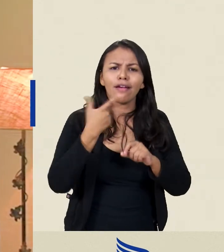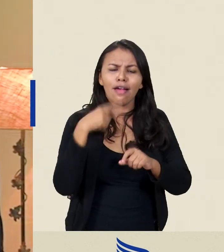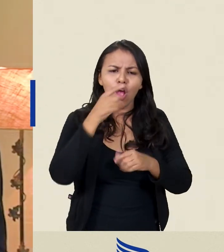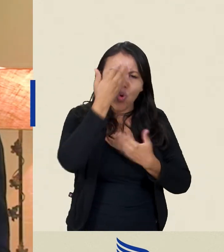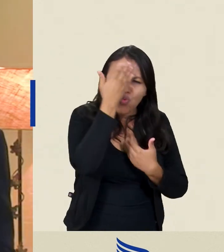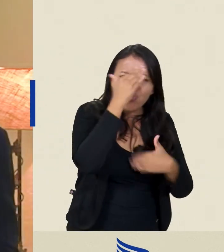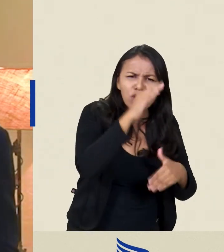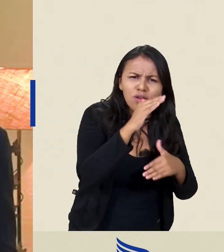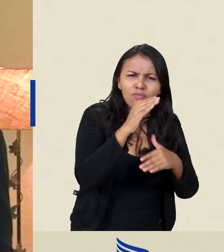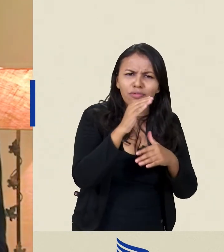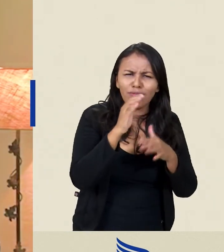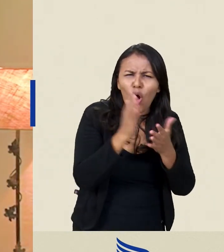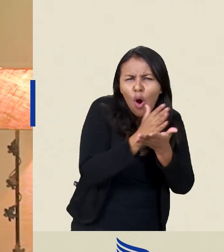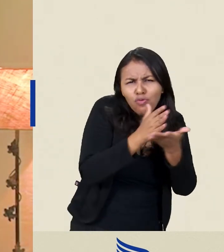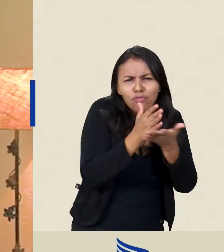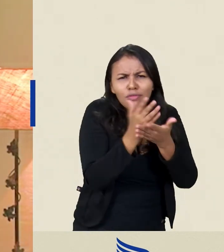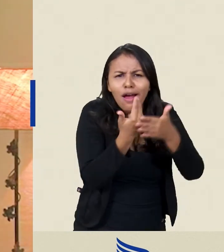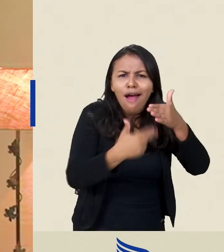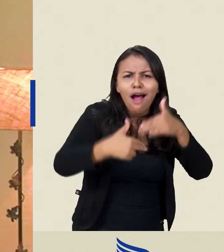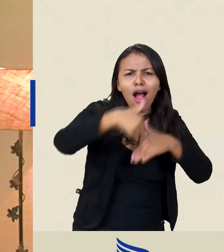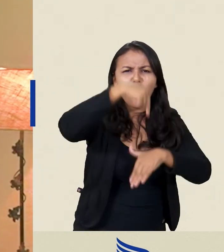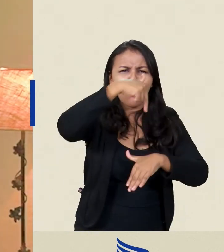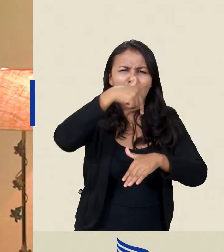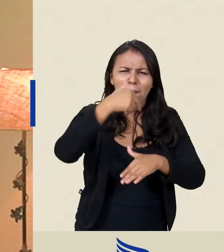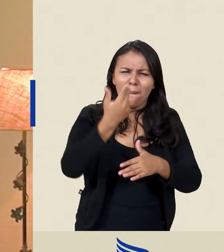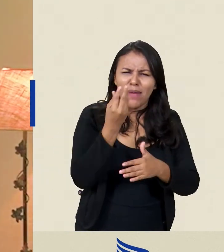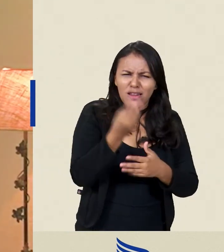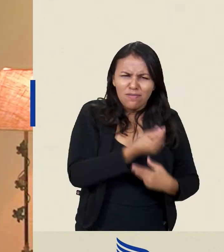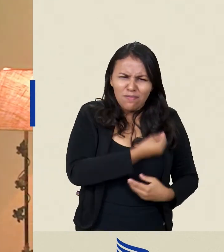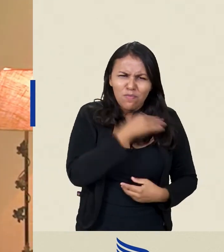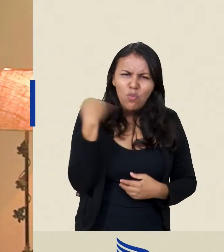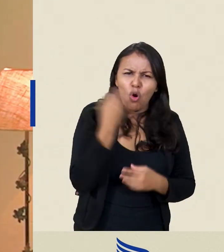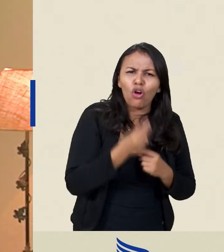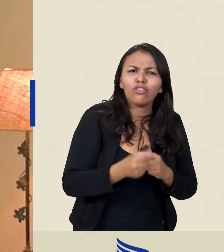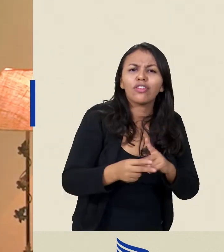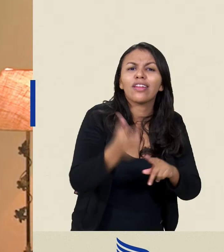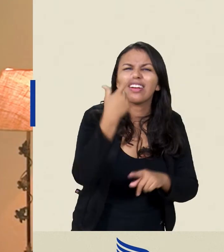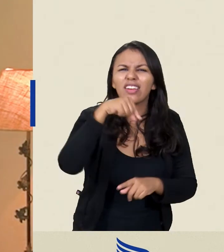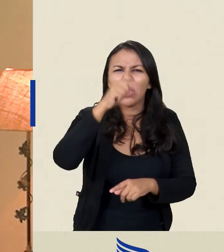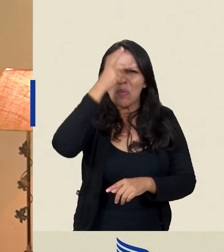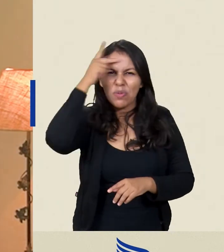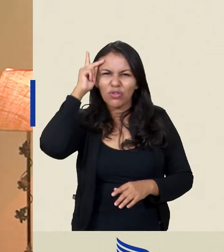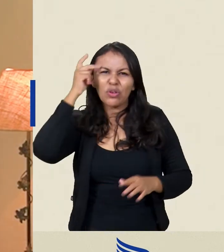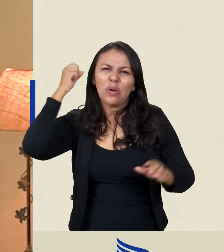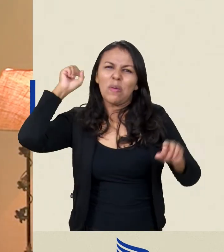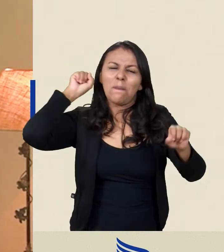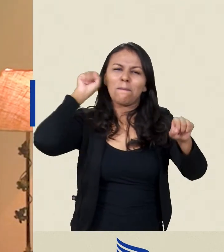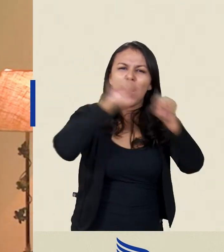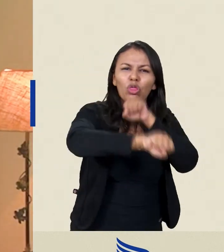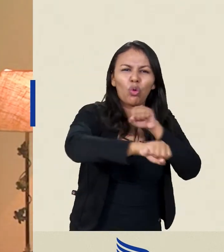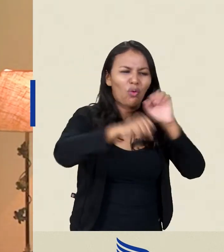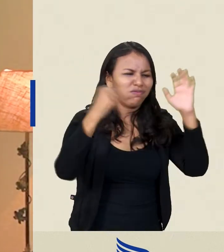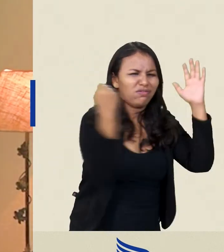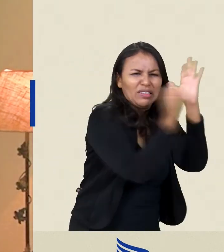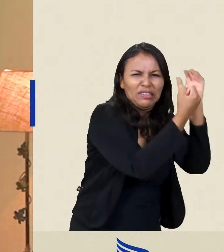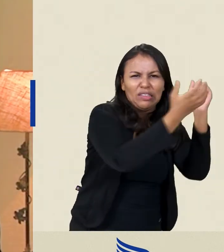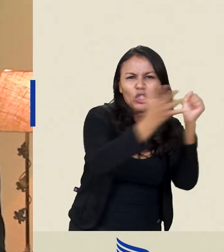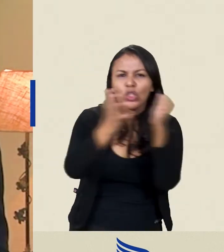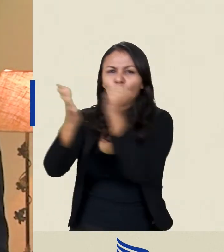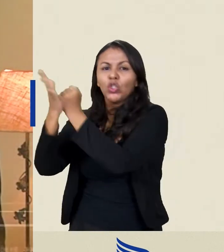eterna? São aqueles que traspassaram a Cristo e os mais acérrimos inimigos da